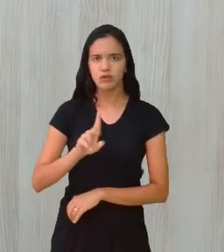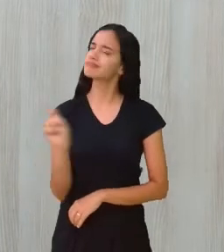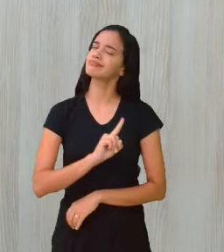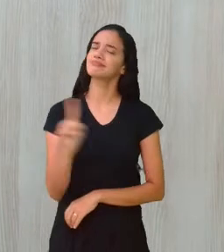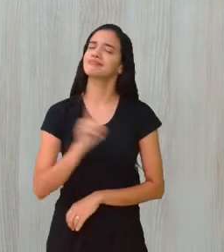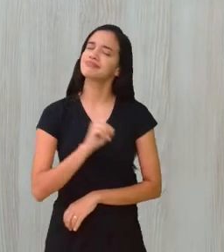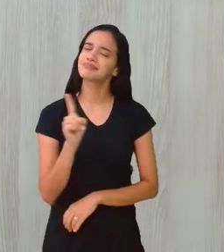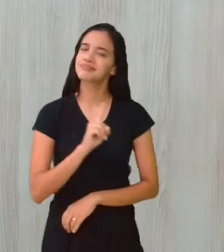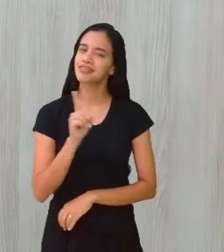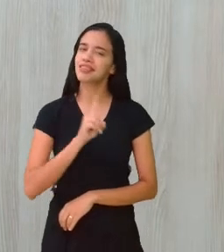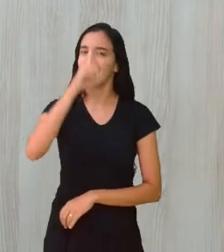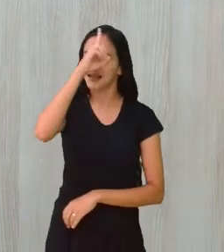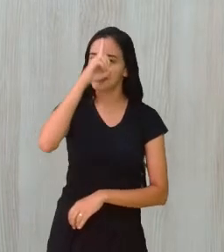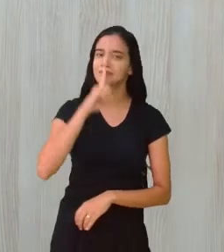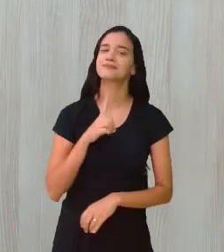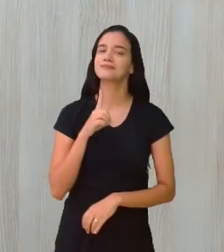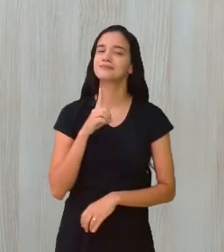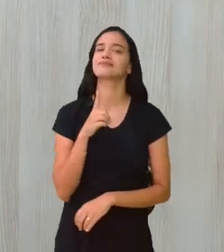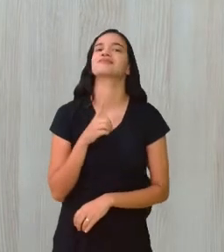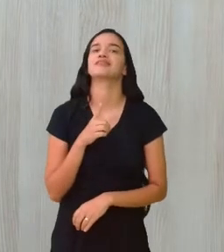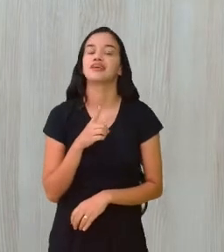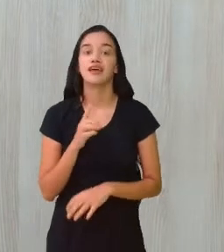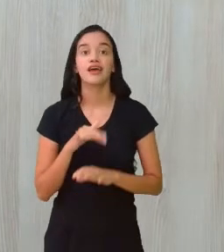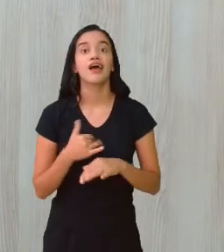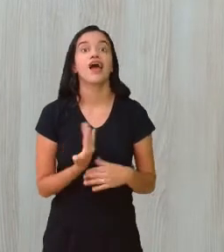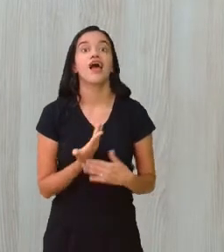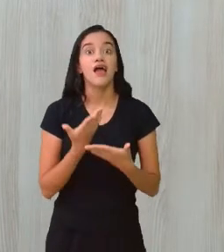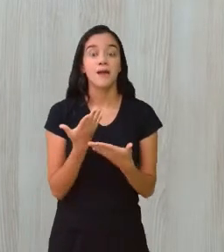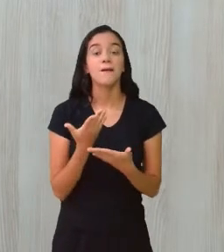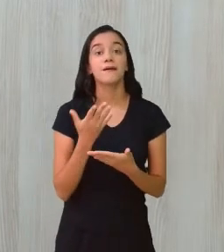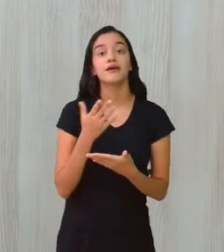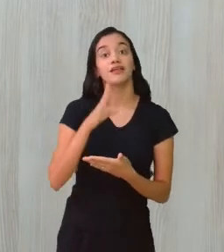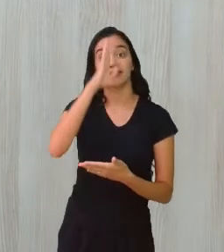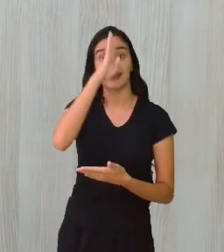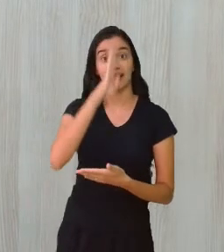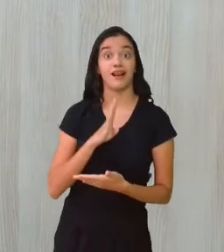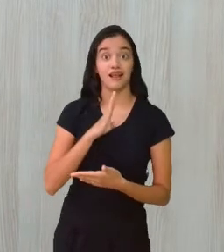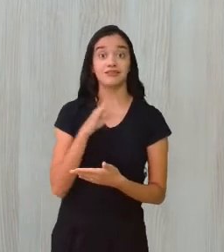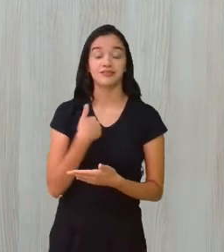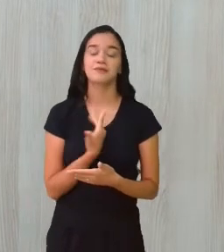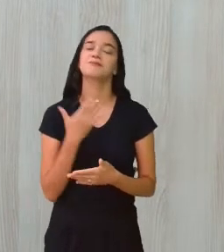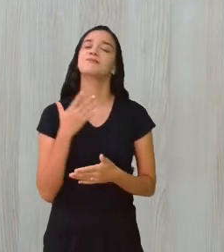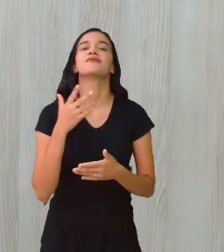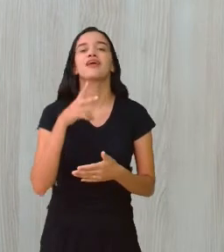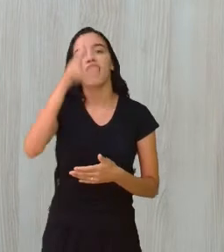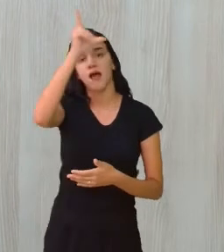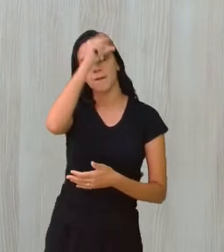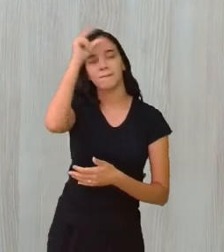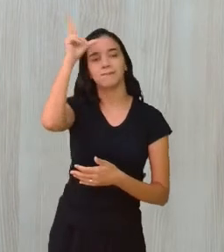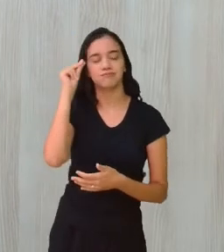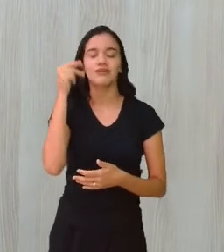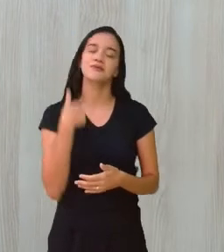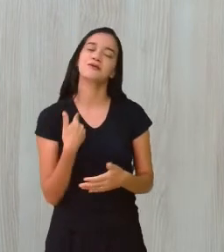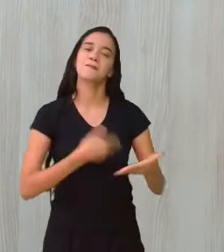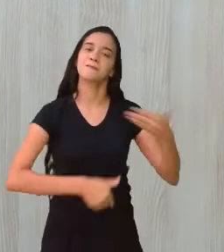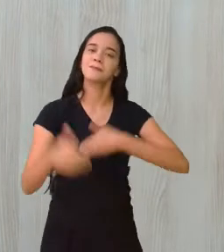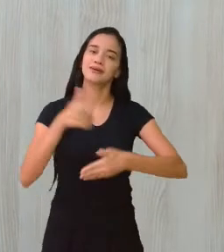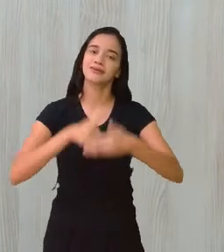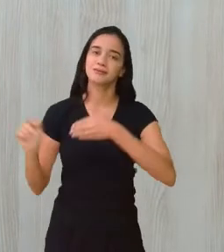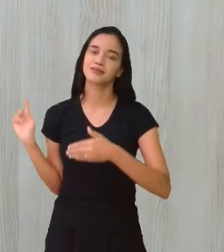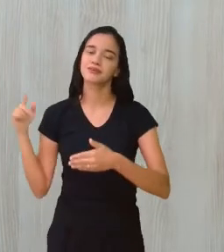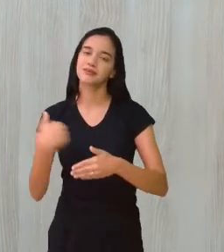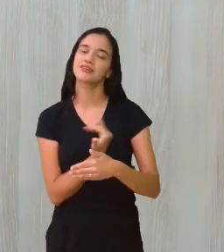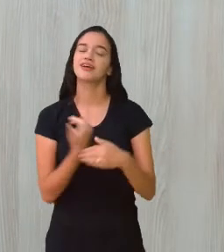já financiado aí, né, certo, pela prefeitura, e aí interagir, participar aqui conosco, certo?